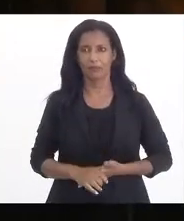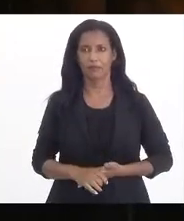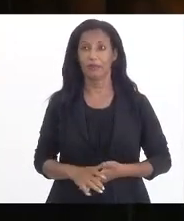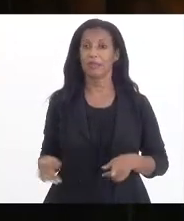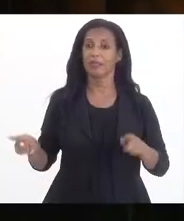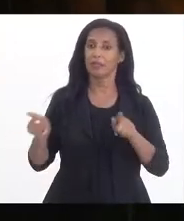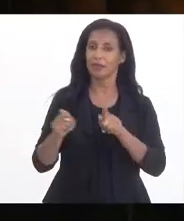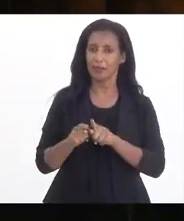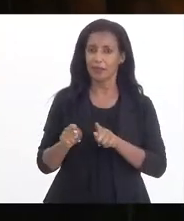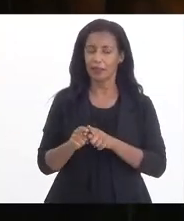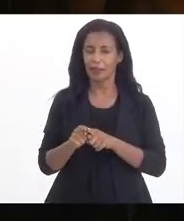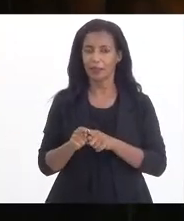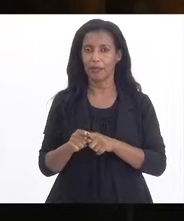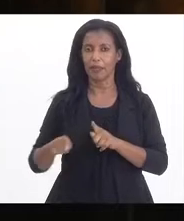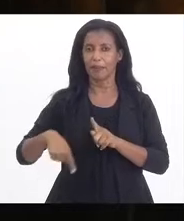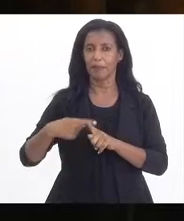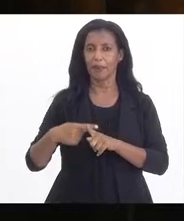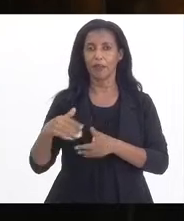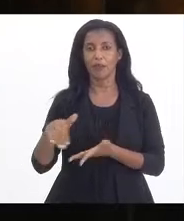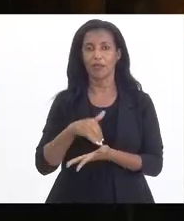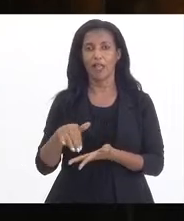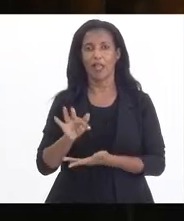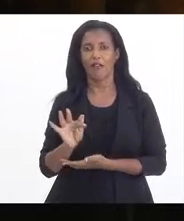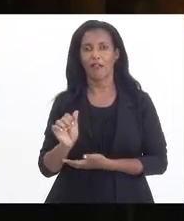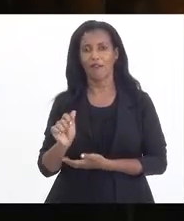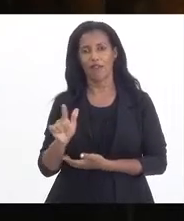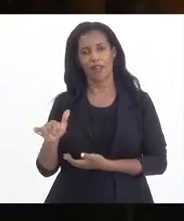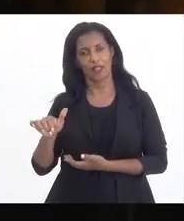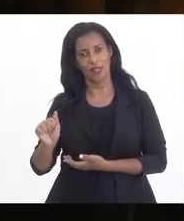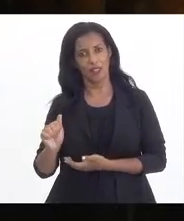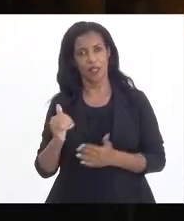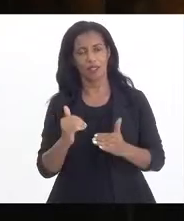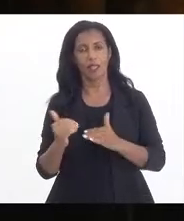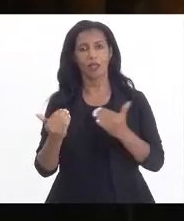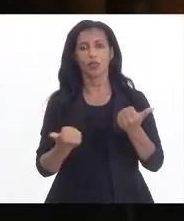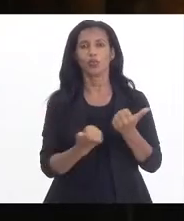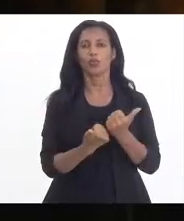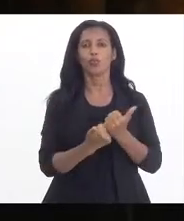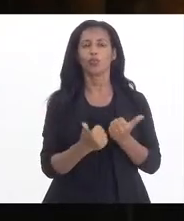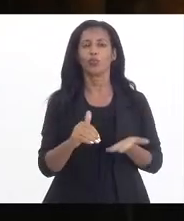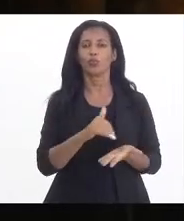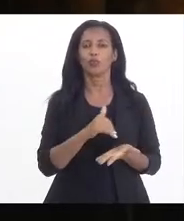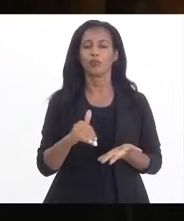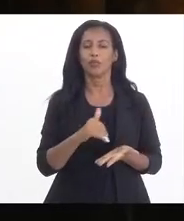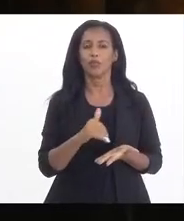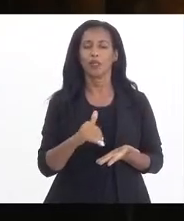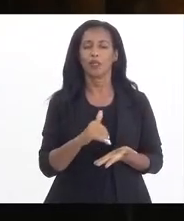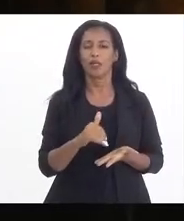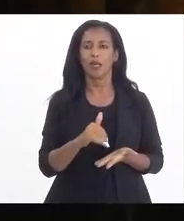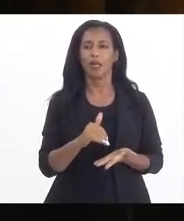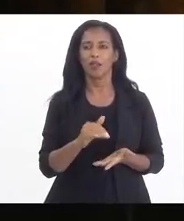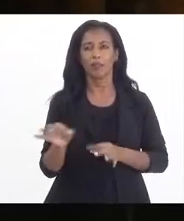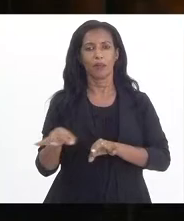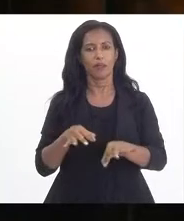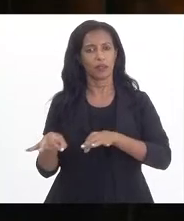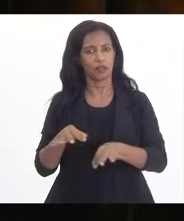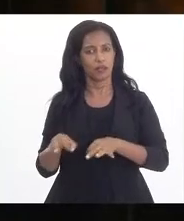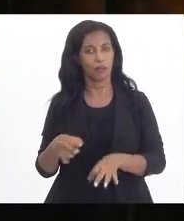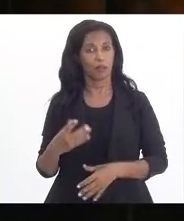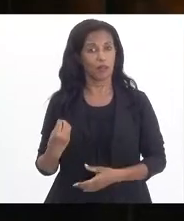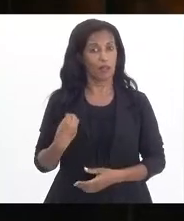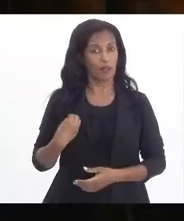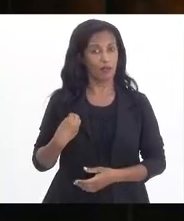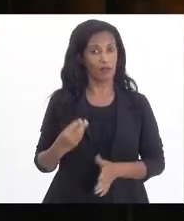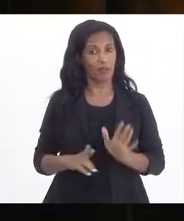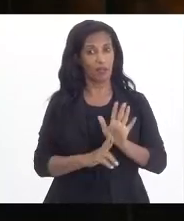além do secretário de Fazenda, o subsecretário de Planejamento, tivemos a presença